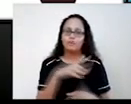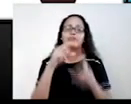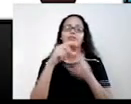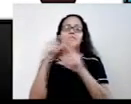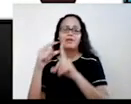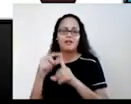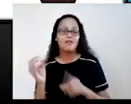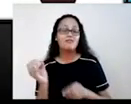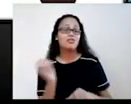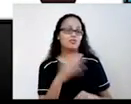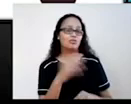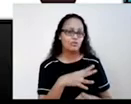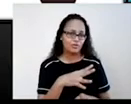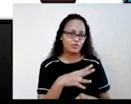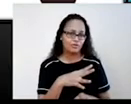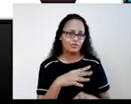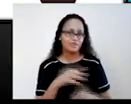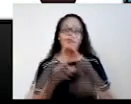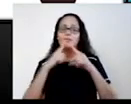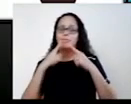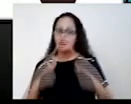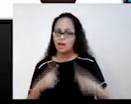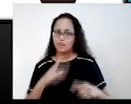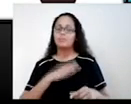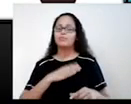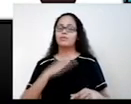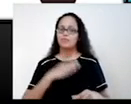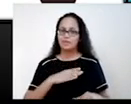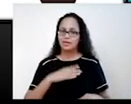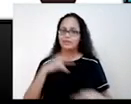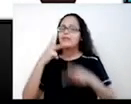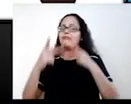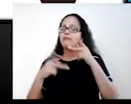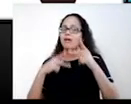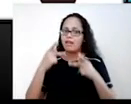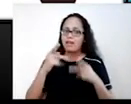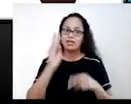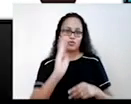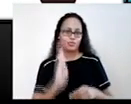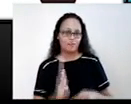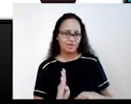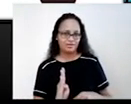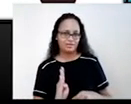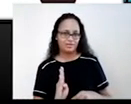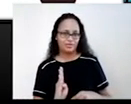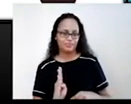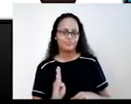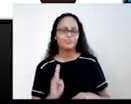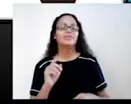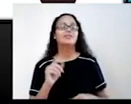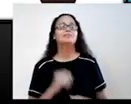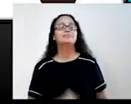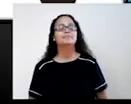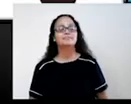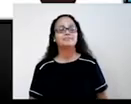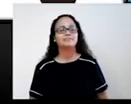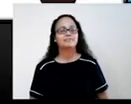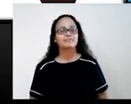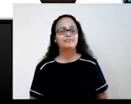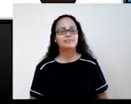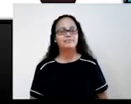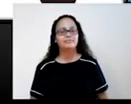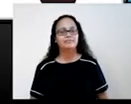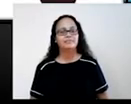nossa cultura, mas também para a formação da língua portuguesa falada no Brasil. É exatamente isso, então, que nós vamos tratar na aula de hoje,